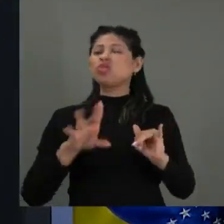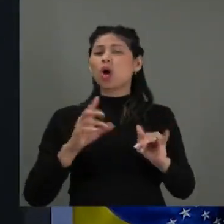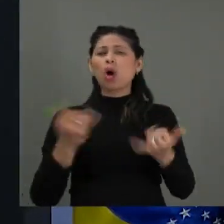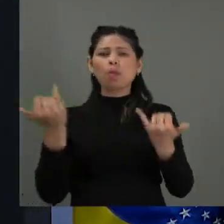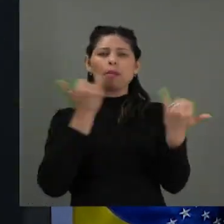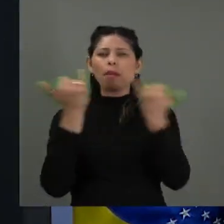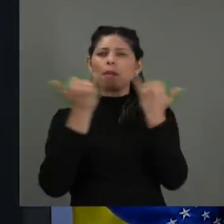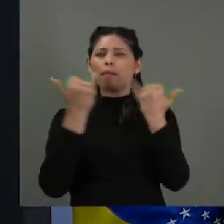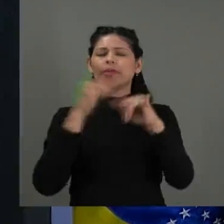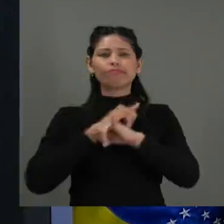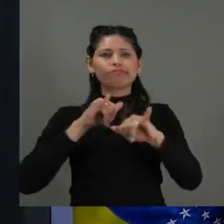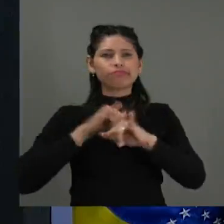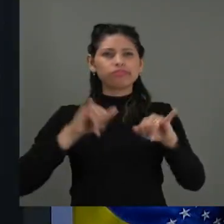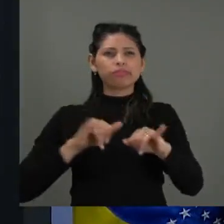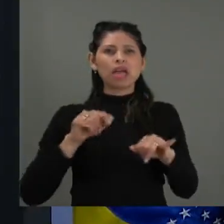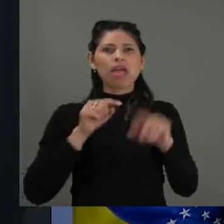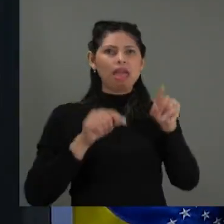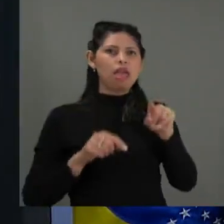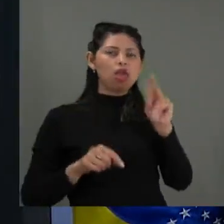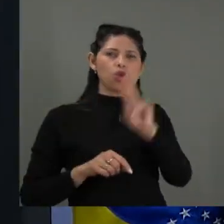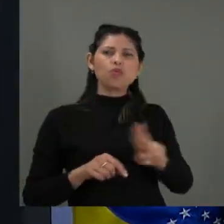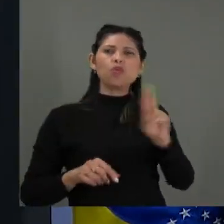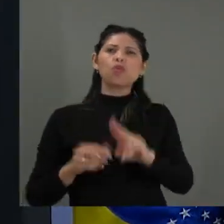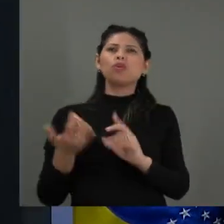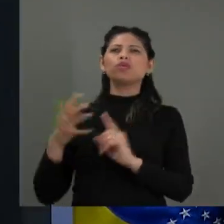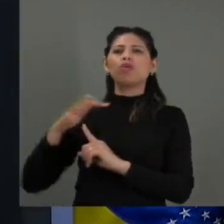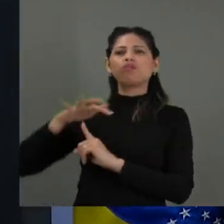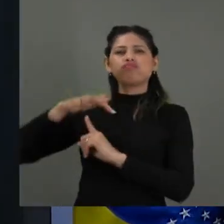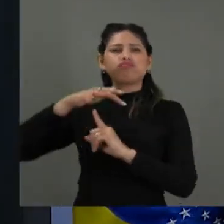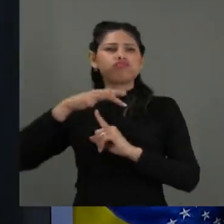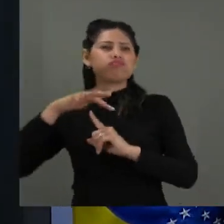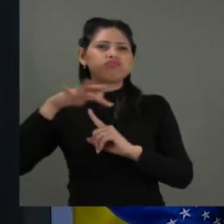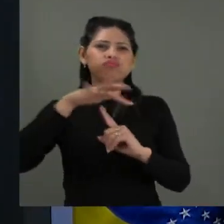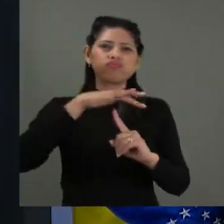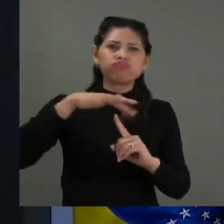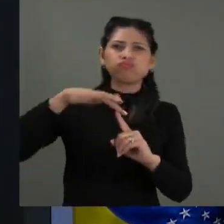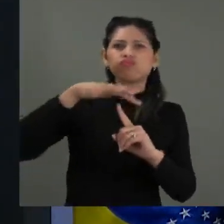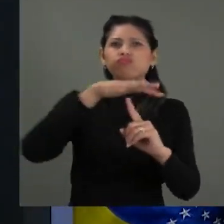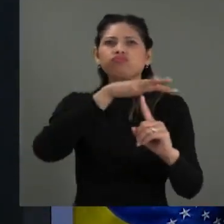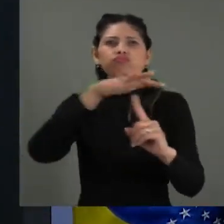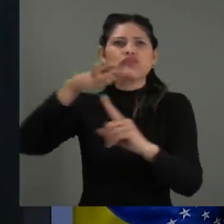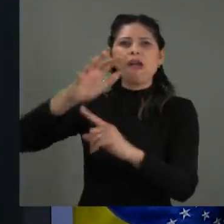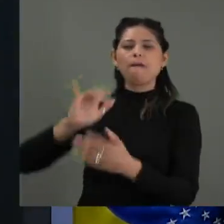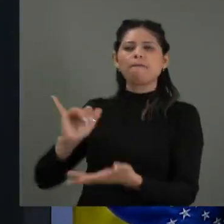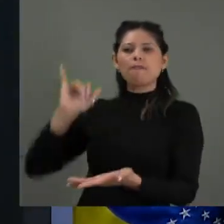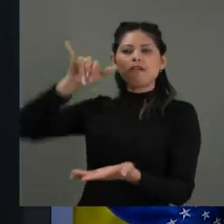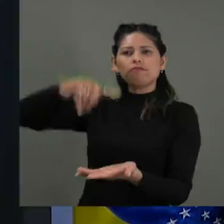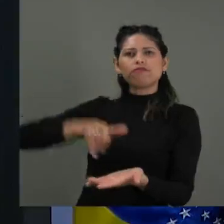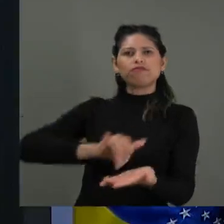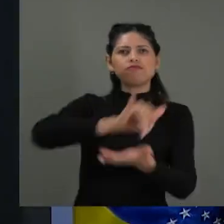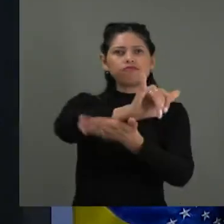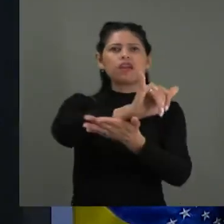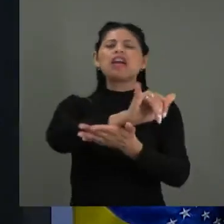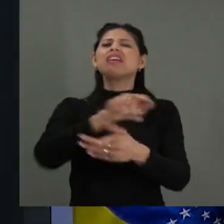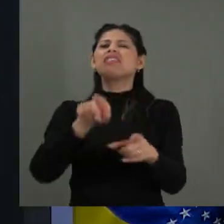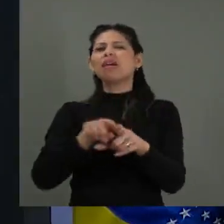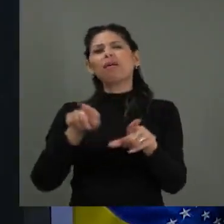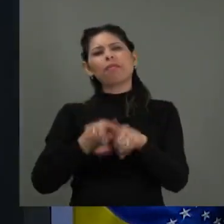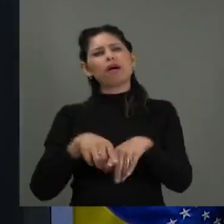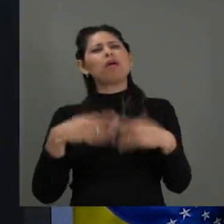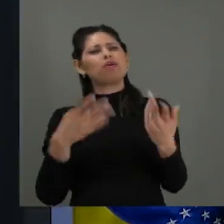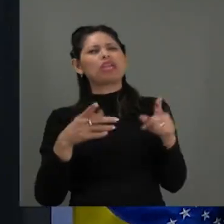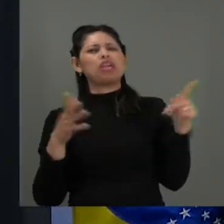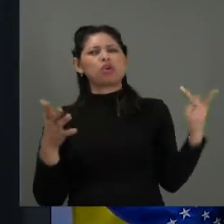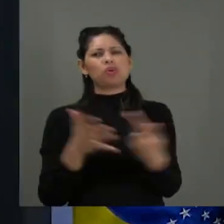Quando fica usando jatinho para cima e para baixo, helicóptero, para andar 30 quilômetros, que dá para fazer de carro